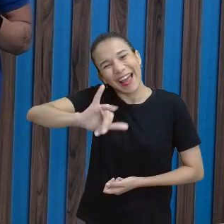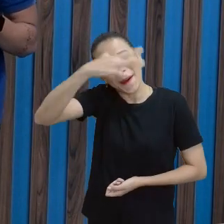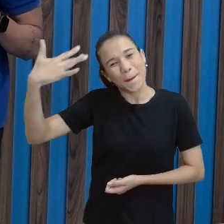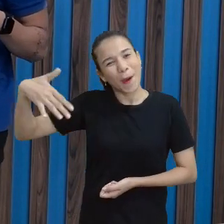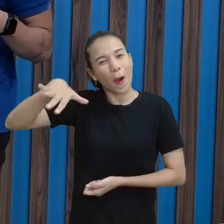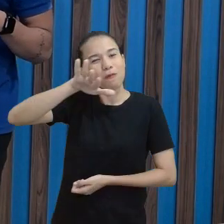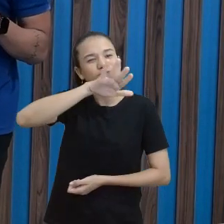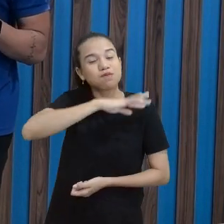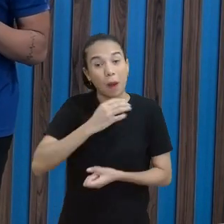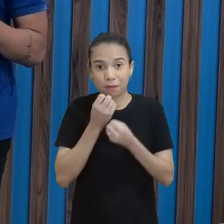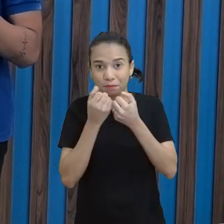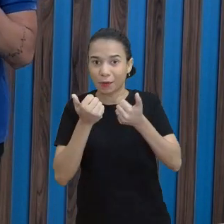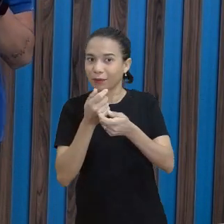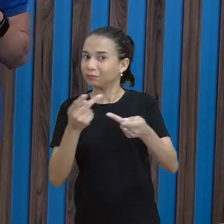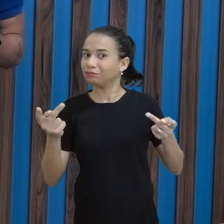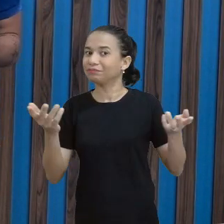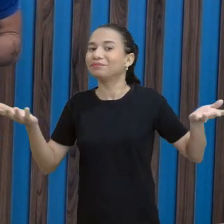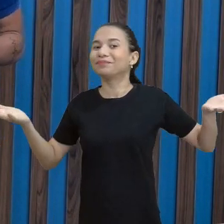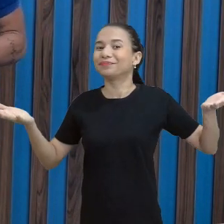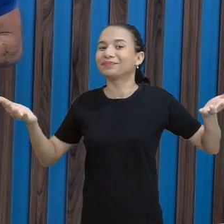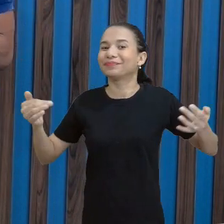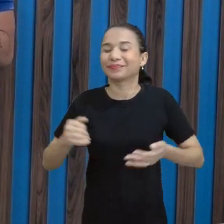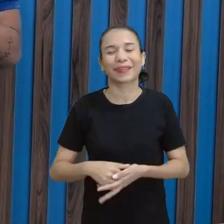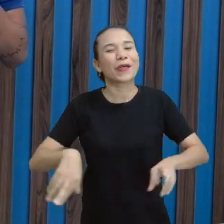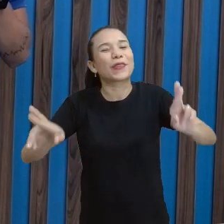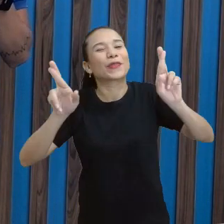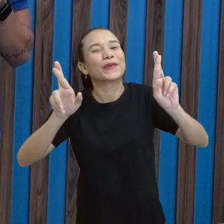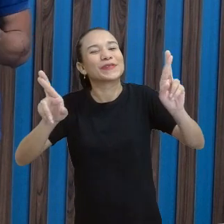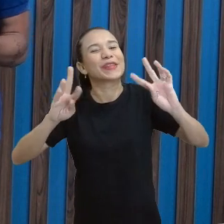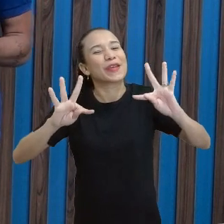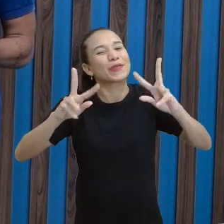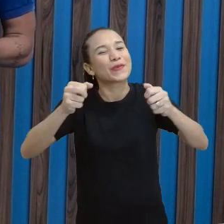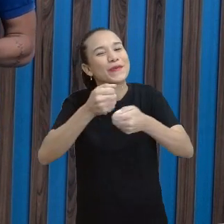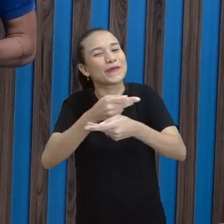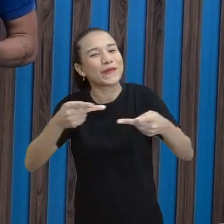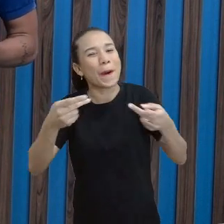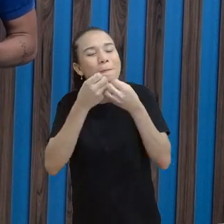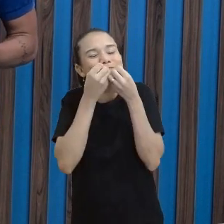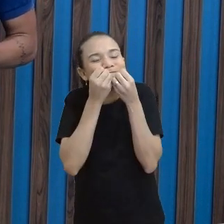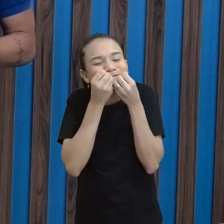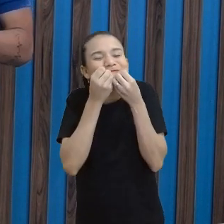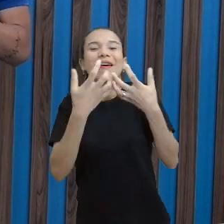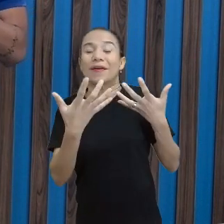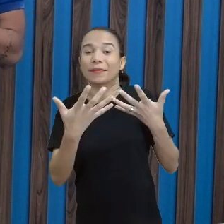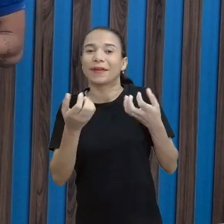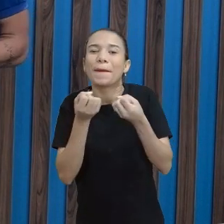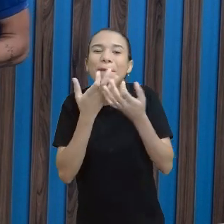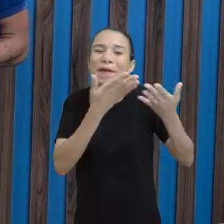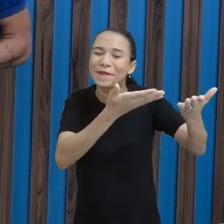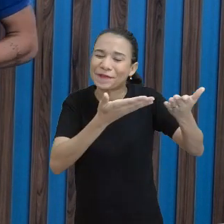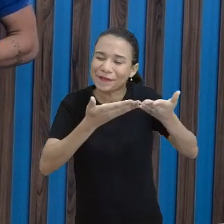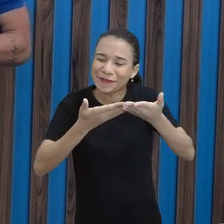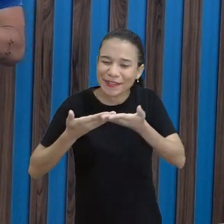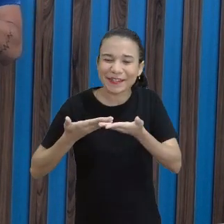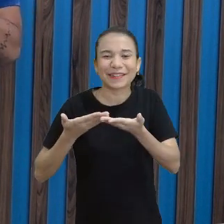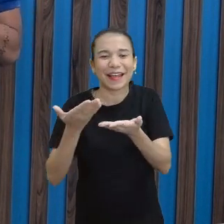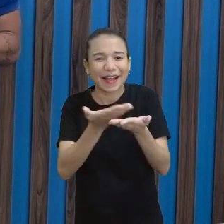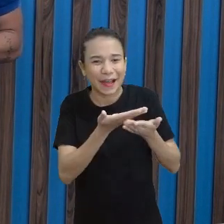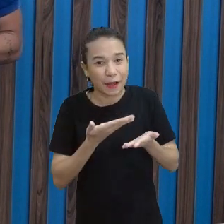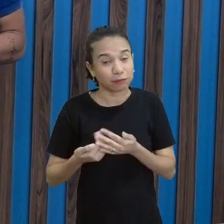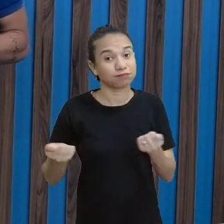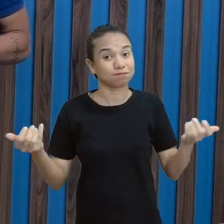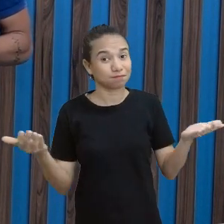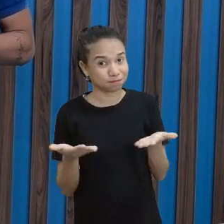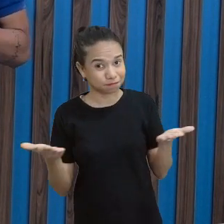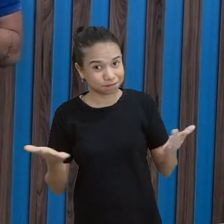aí, meu povo? Tudo bem com vocês? Espero que todos e todas estejam bem. Sejam todos e todas bem-vindos